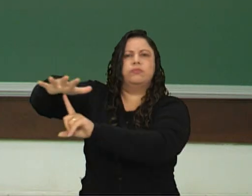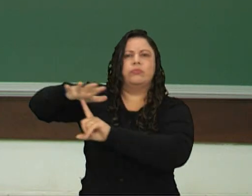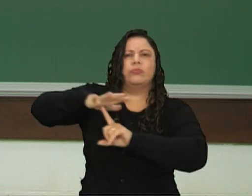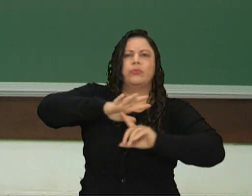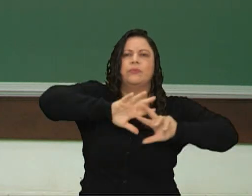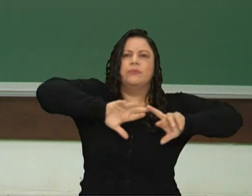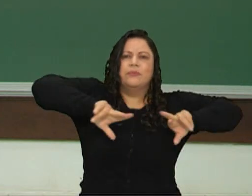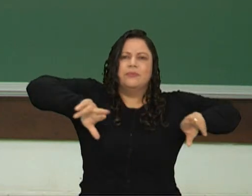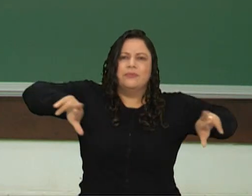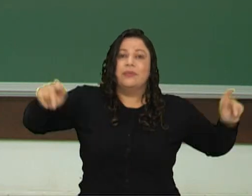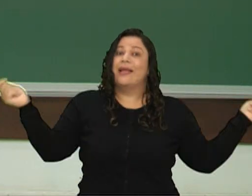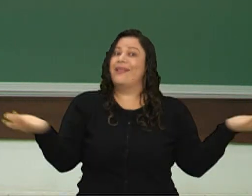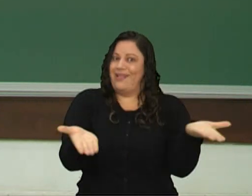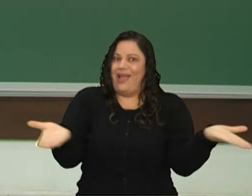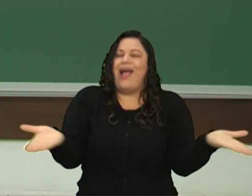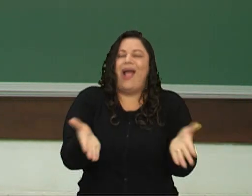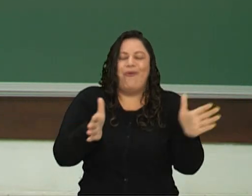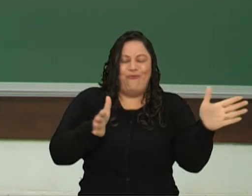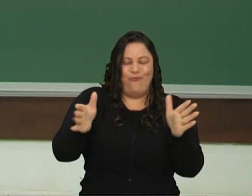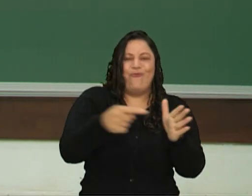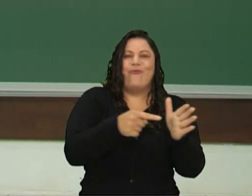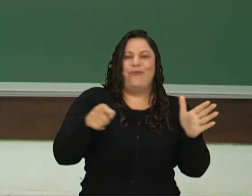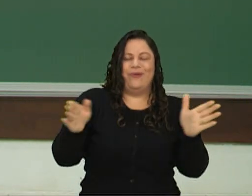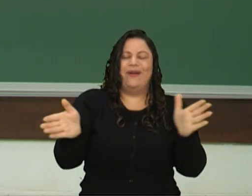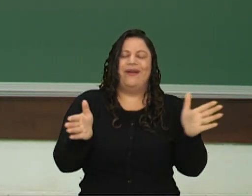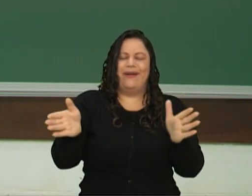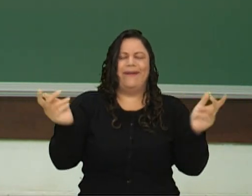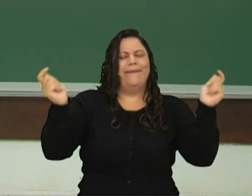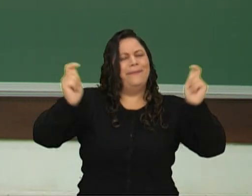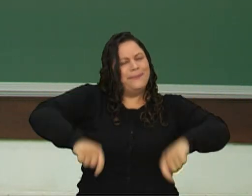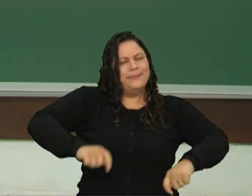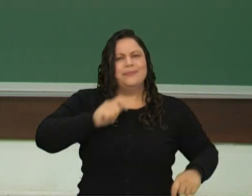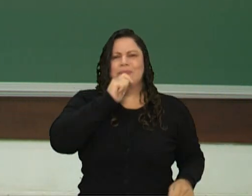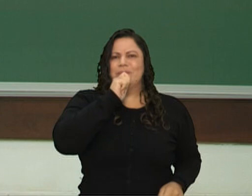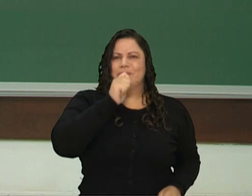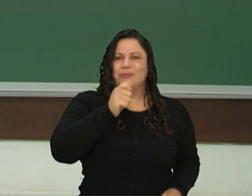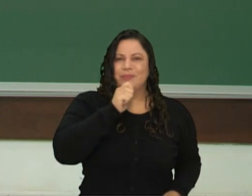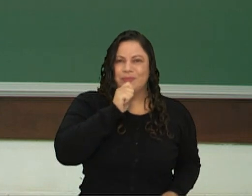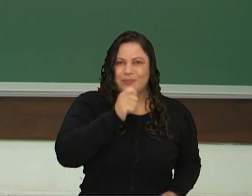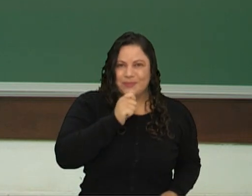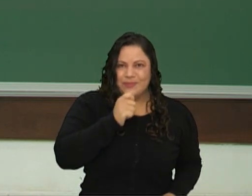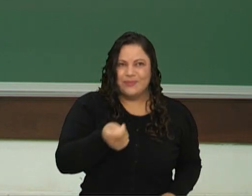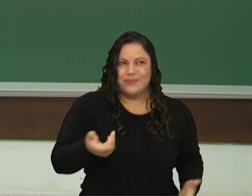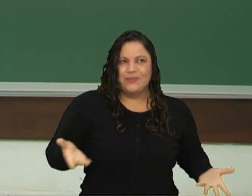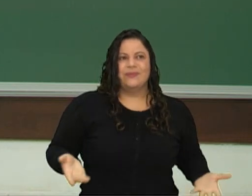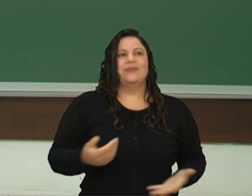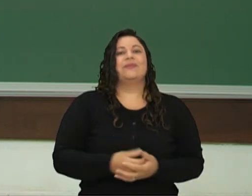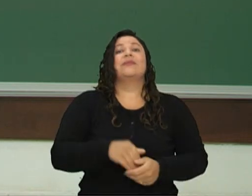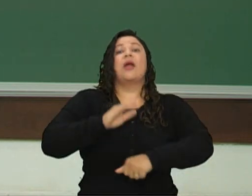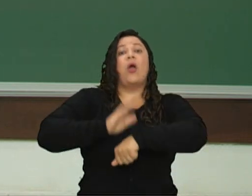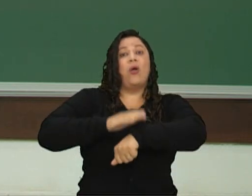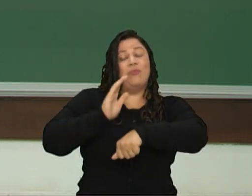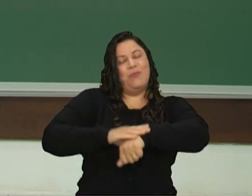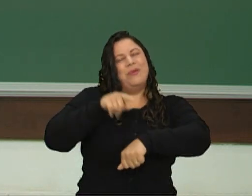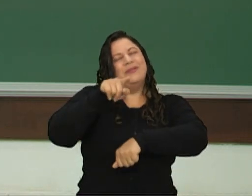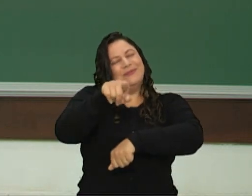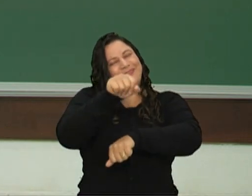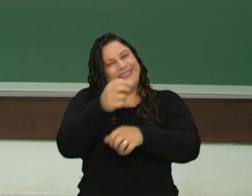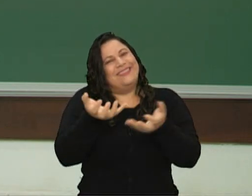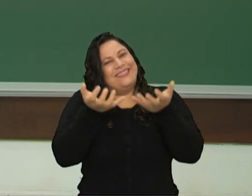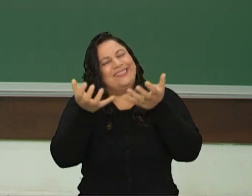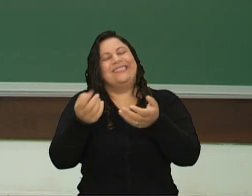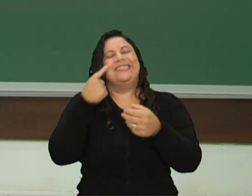estamos aí na época de pinhão, o povo já está comendo pinhão. Bom, vamos àquele momento que vocês estavam esperando,